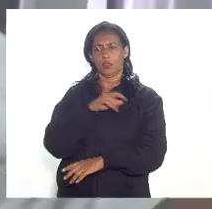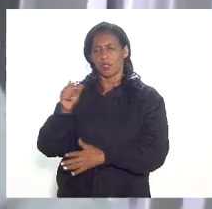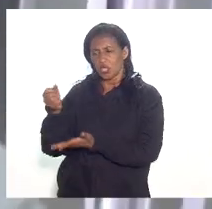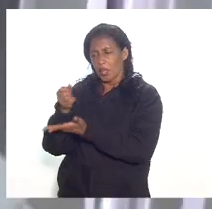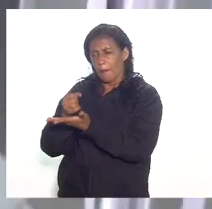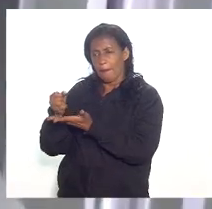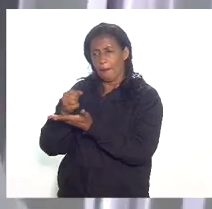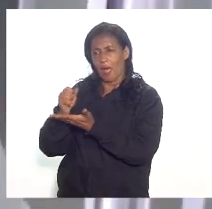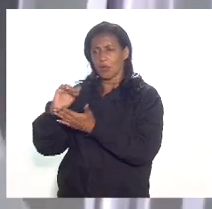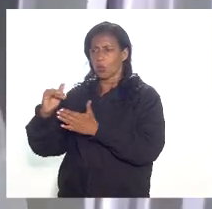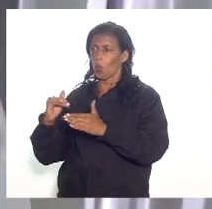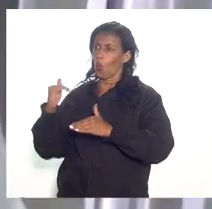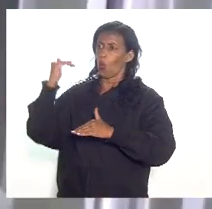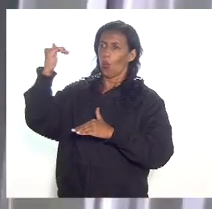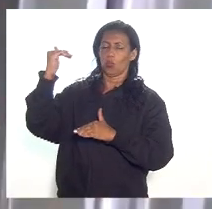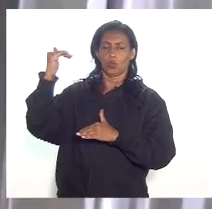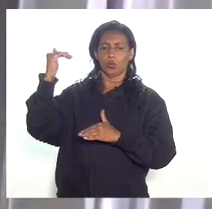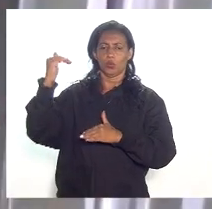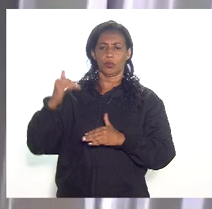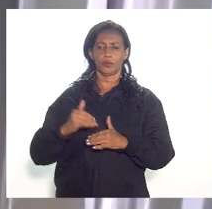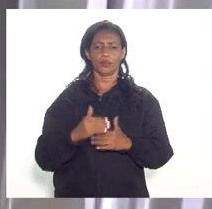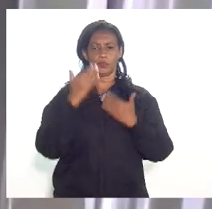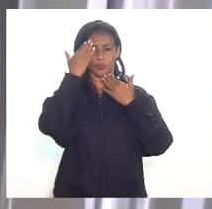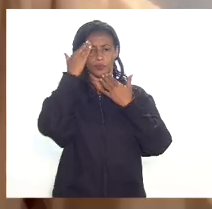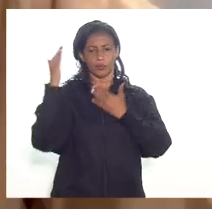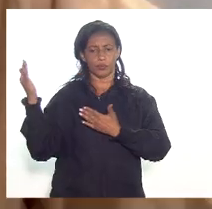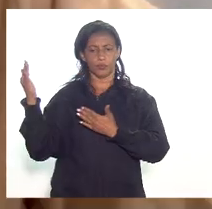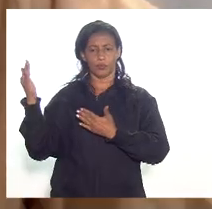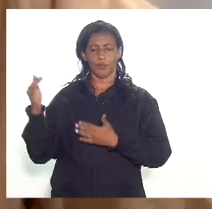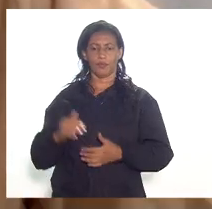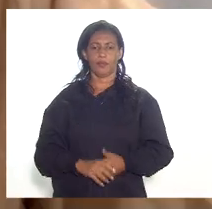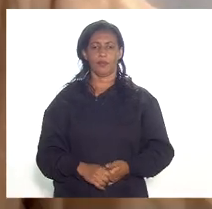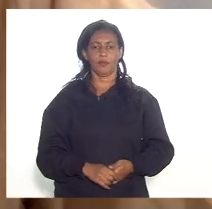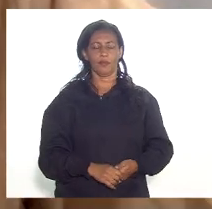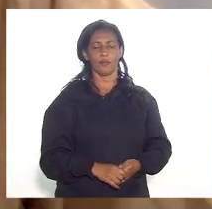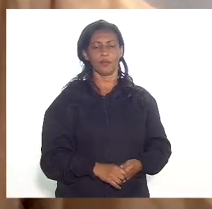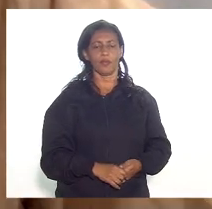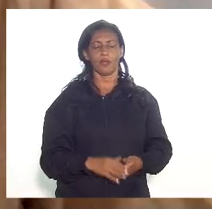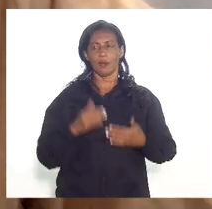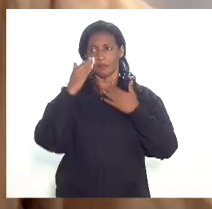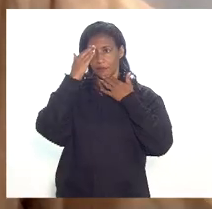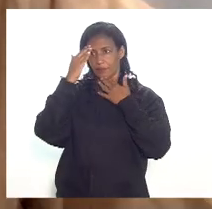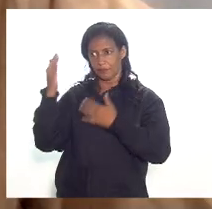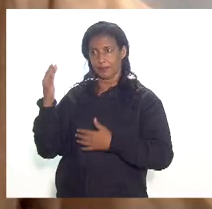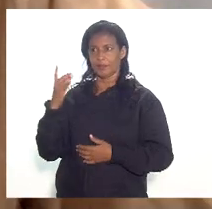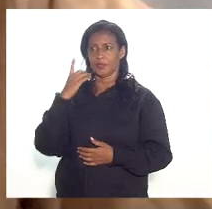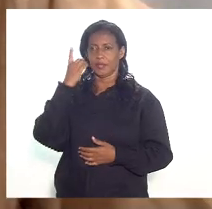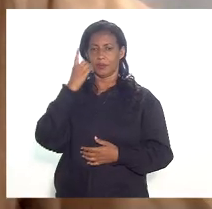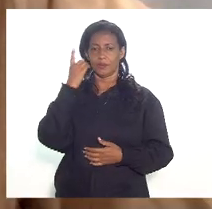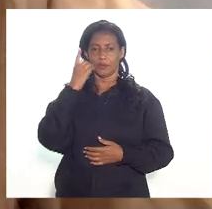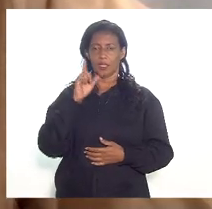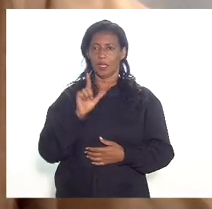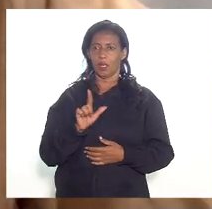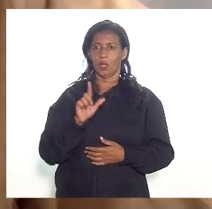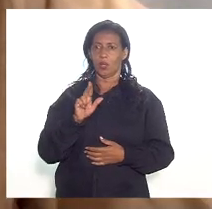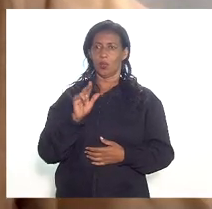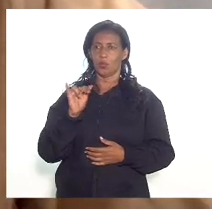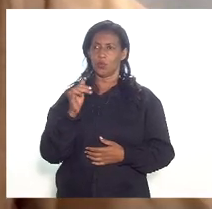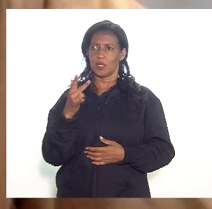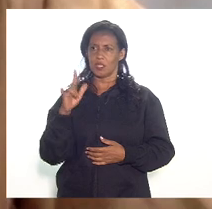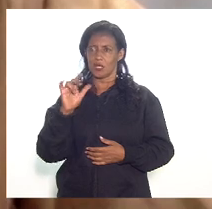seja na educação superior muito obrigado agradecendo ao deputado Valdeck deputada Lucinha que ainda se encontra